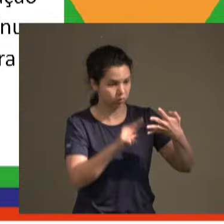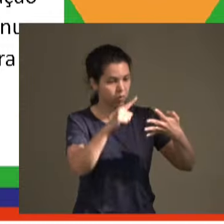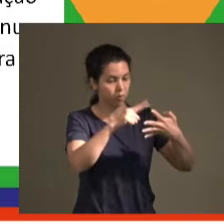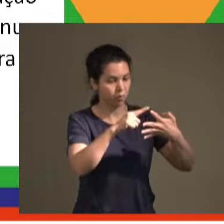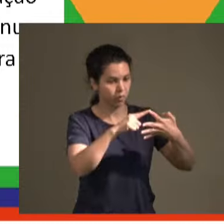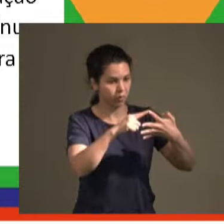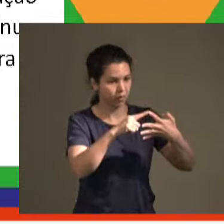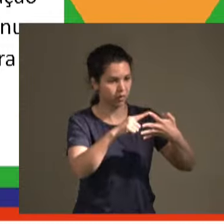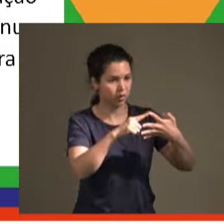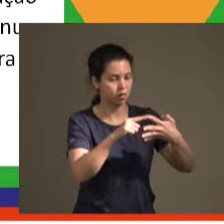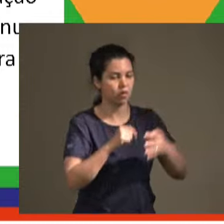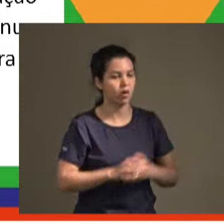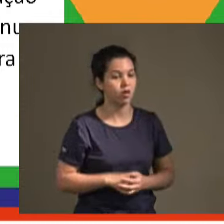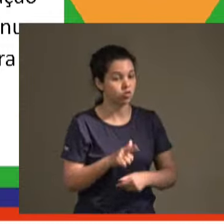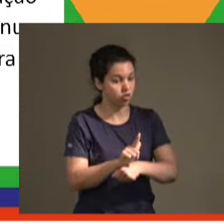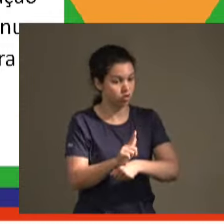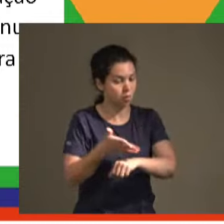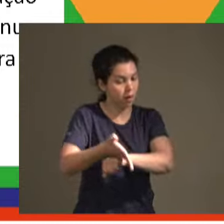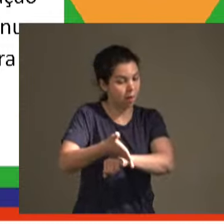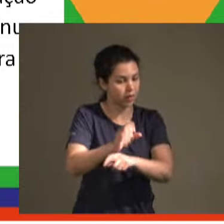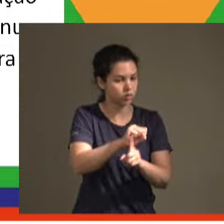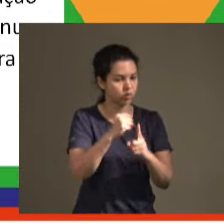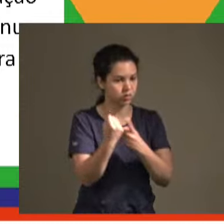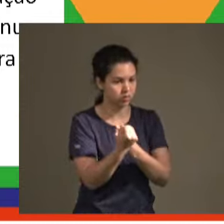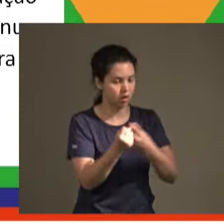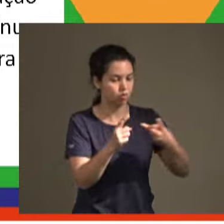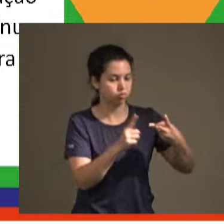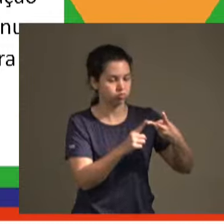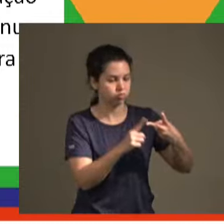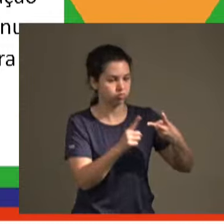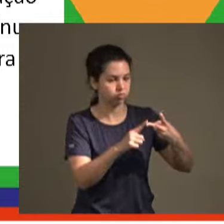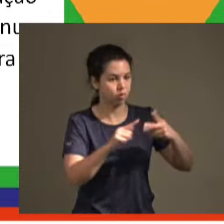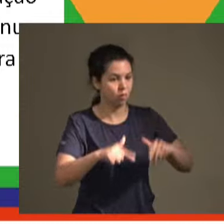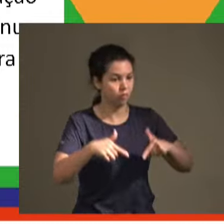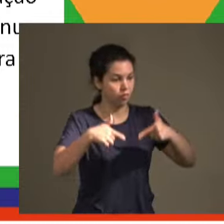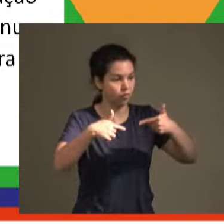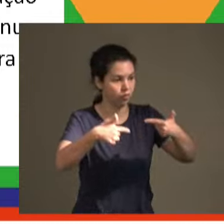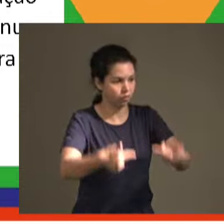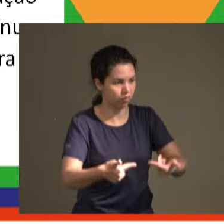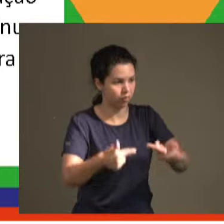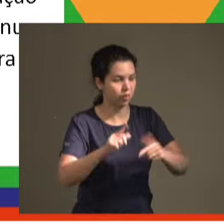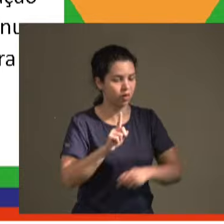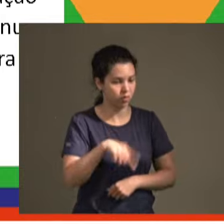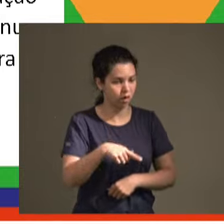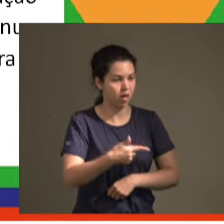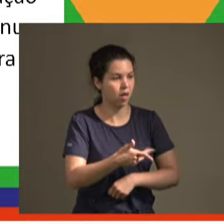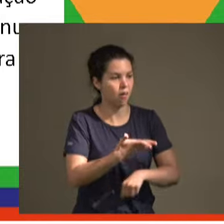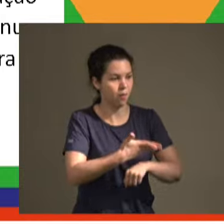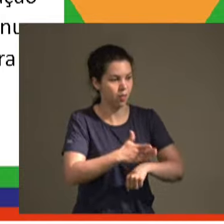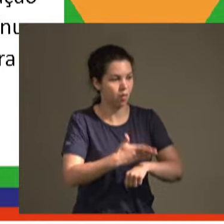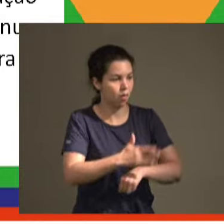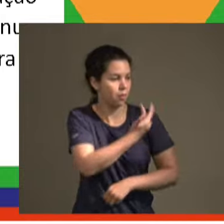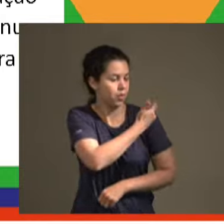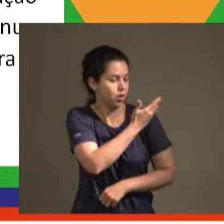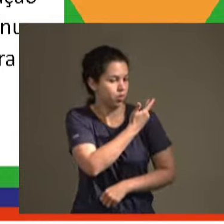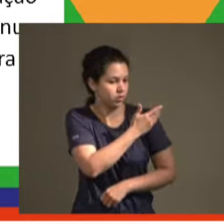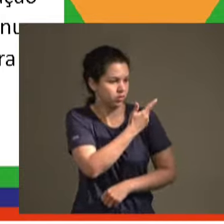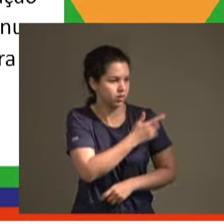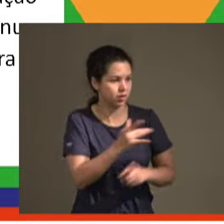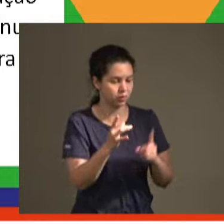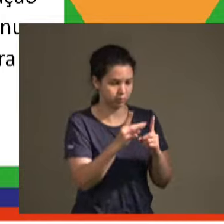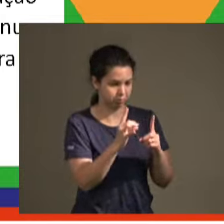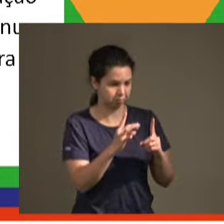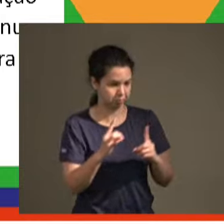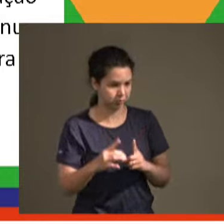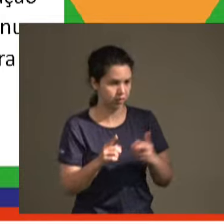Gestão e participação social. 2. Enfrentamento ao capacitismo e à violência. 3.